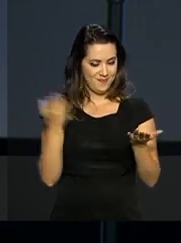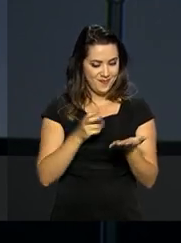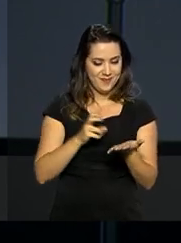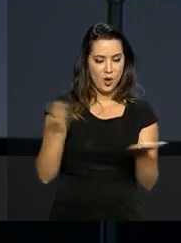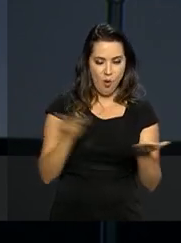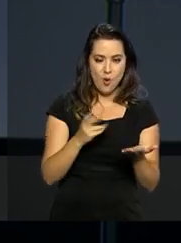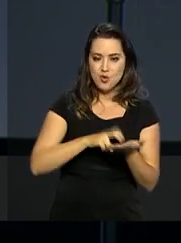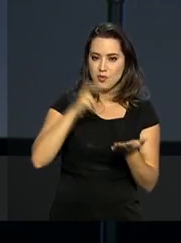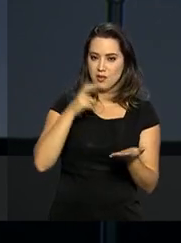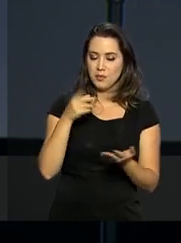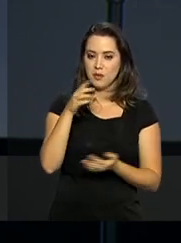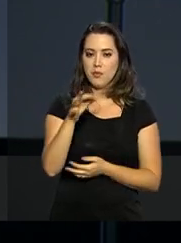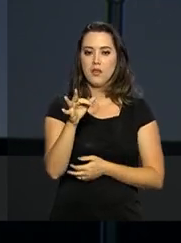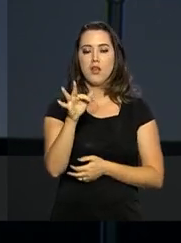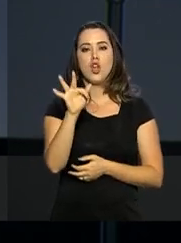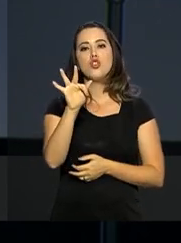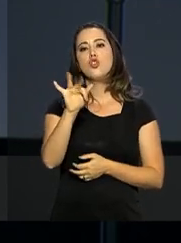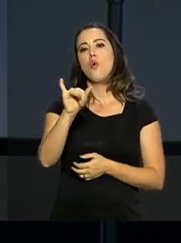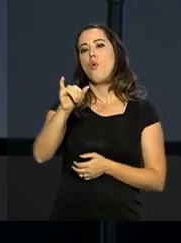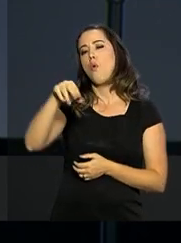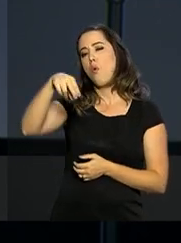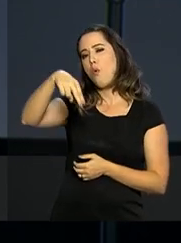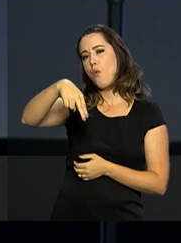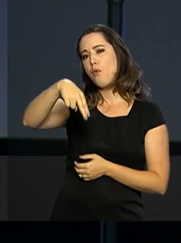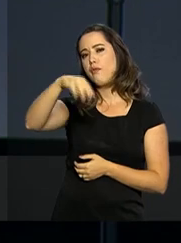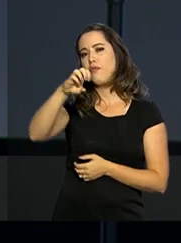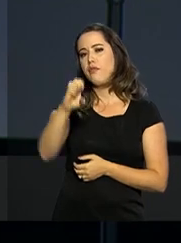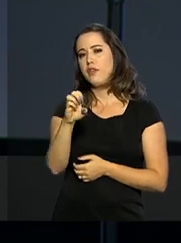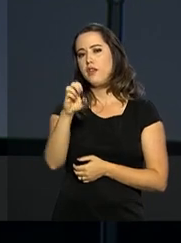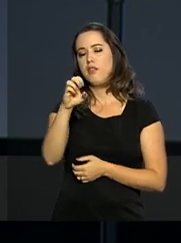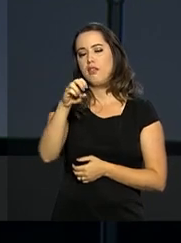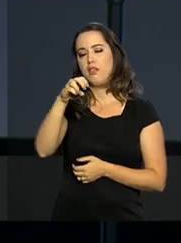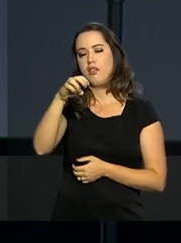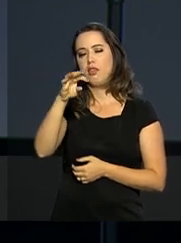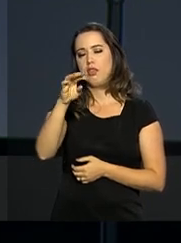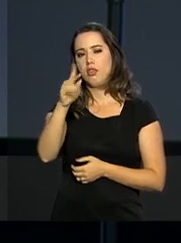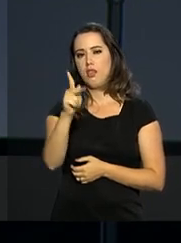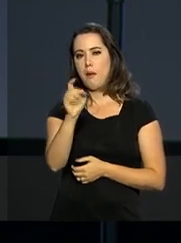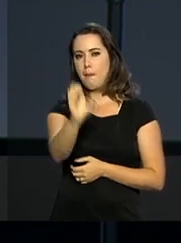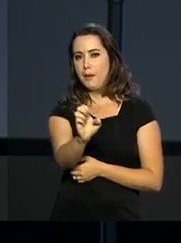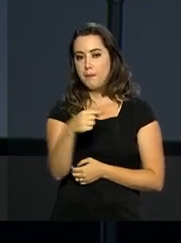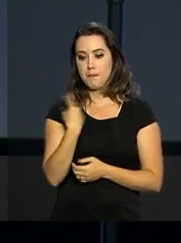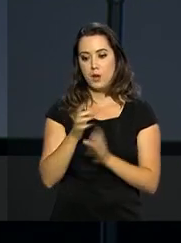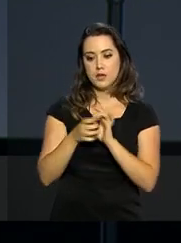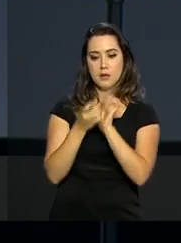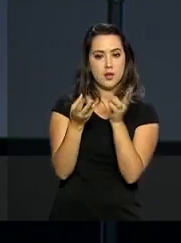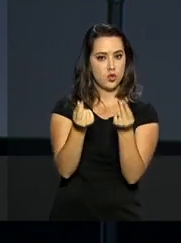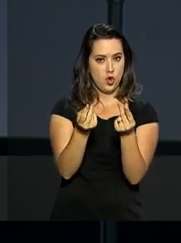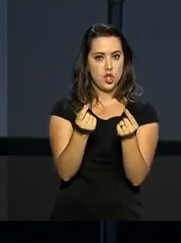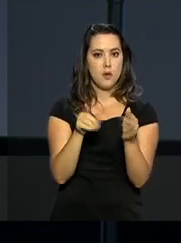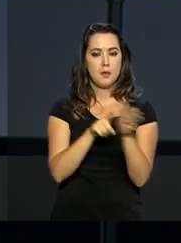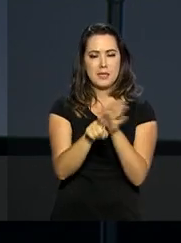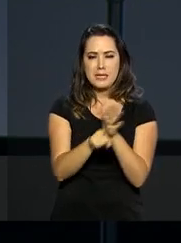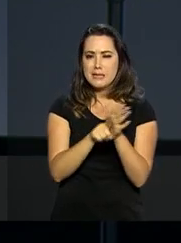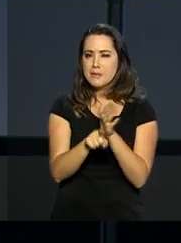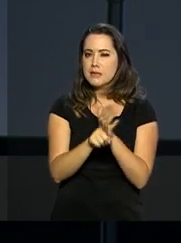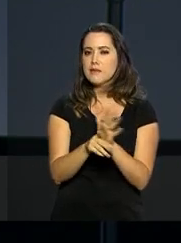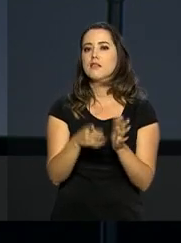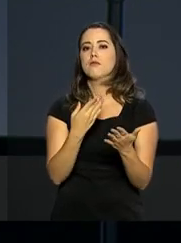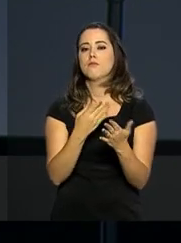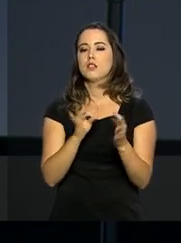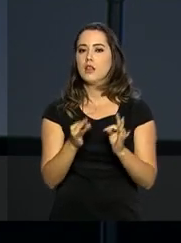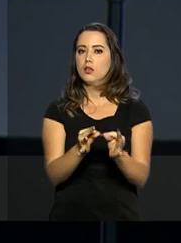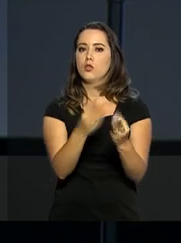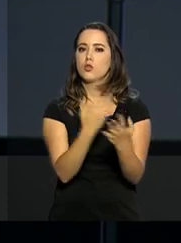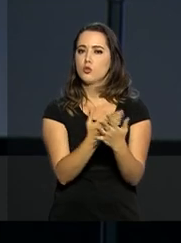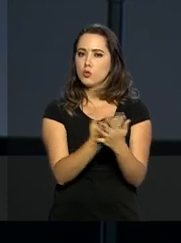hoje pela manhã, no FINEP, nós liberávamos uma verba extraordinária lá, exatamente para pesquisa e inovação tecnológica. O Brasil